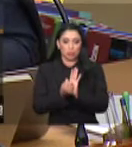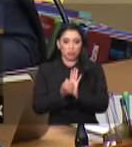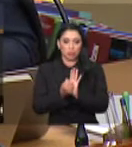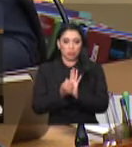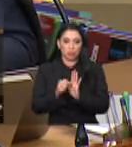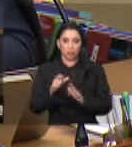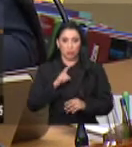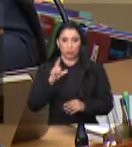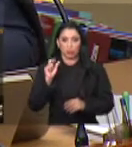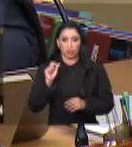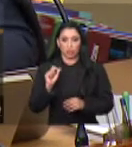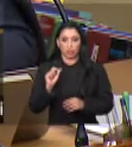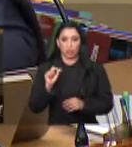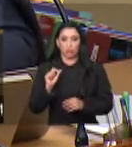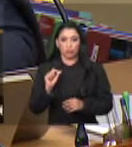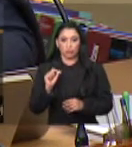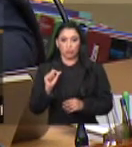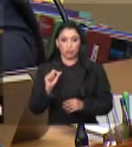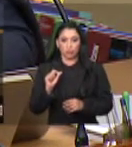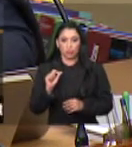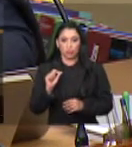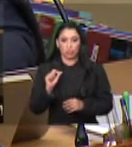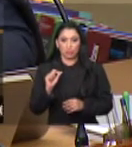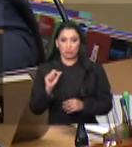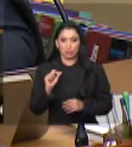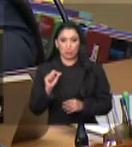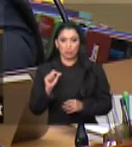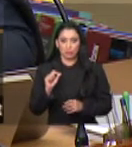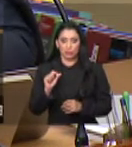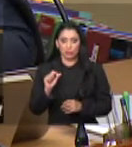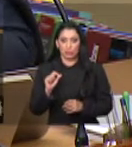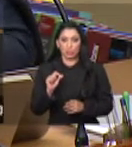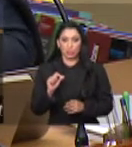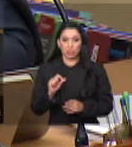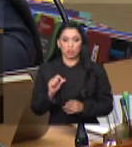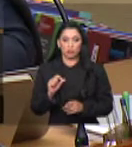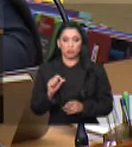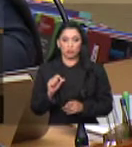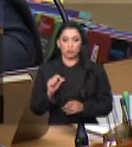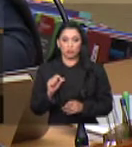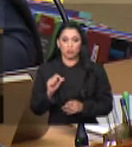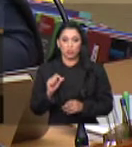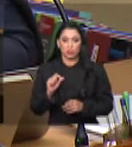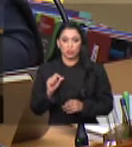jurisprudência Internacional e que as demais